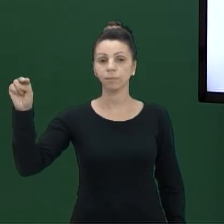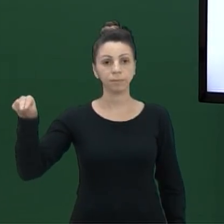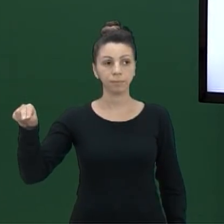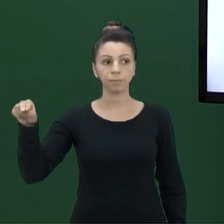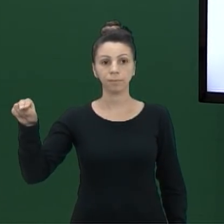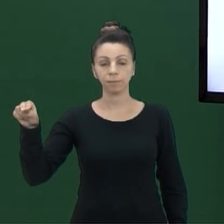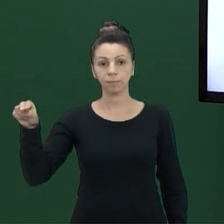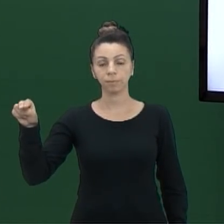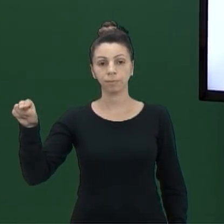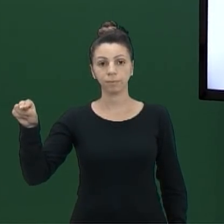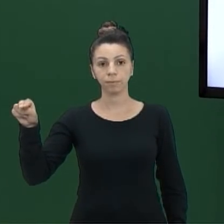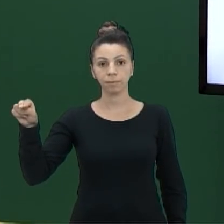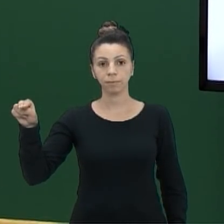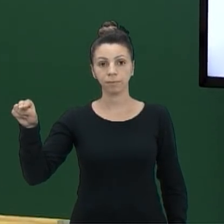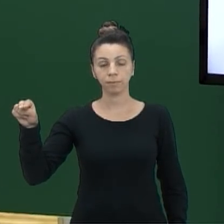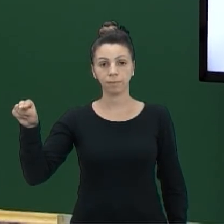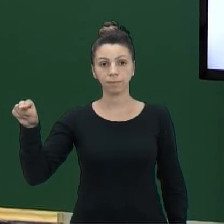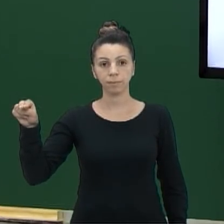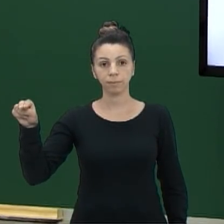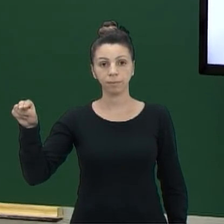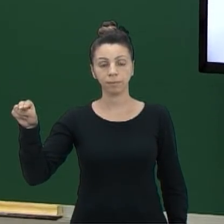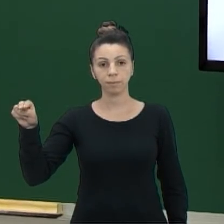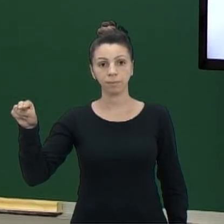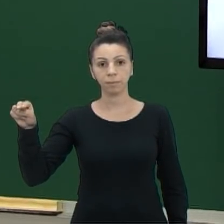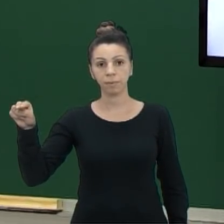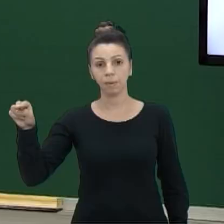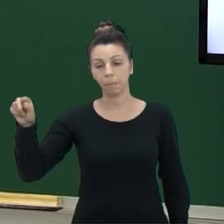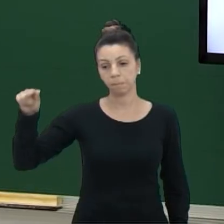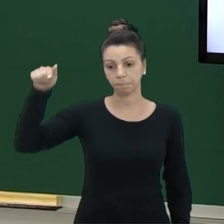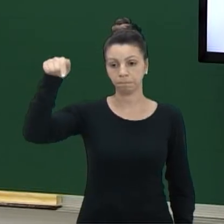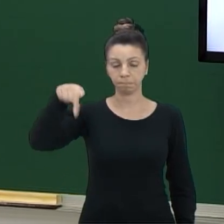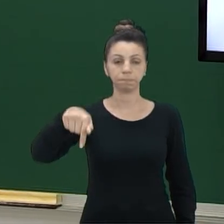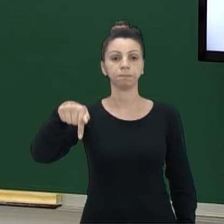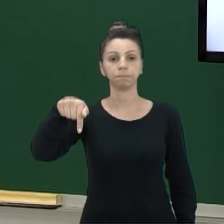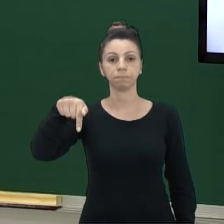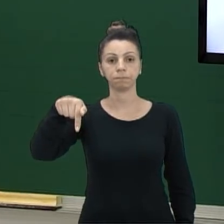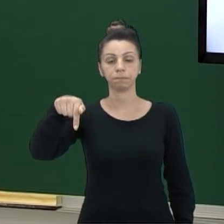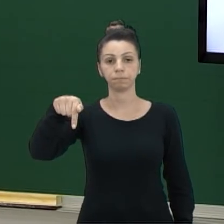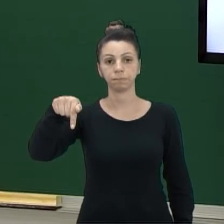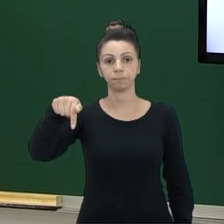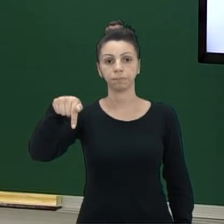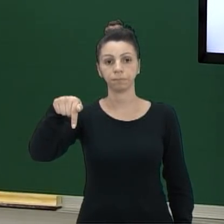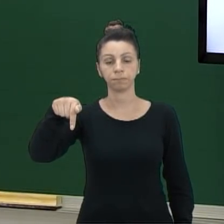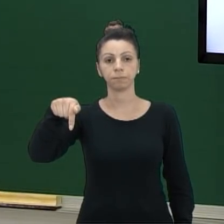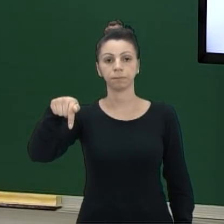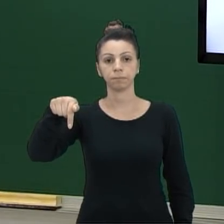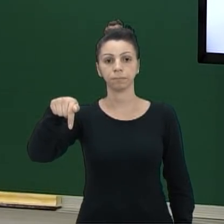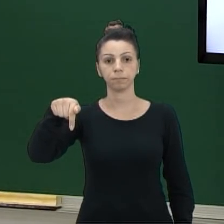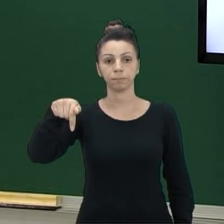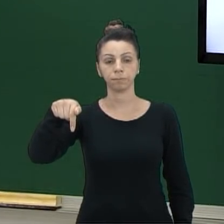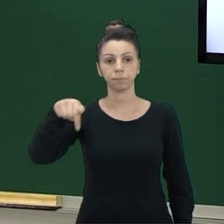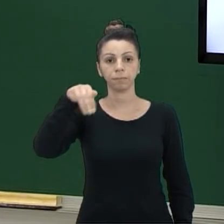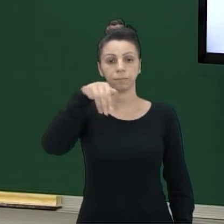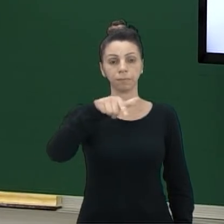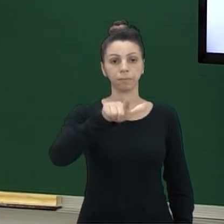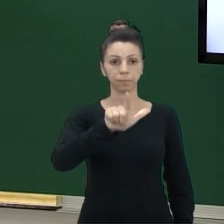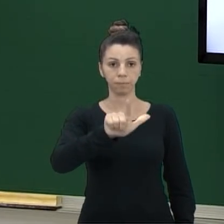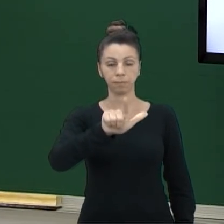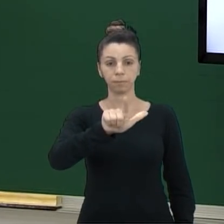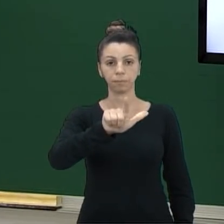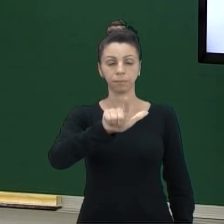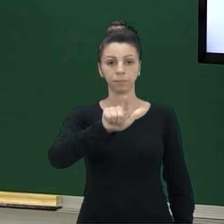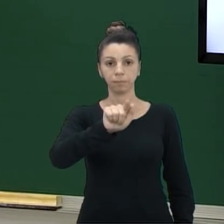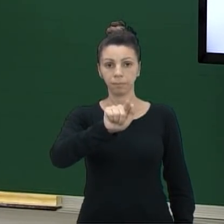gente tinha o nosso quintal métrico. Do lado a gente tinha aquela miriagrama.